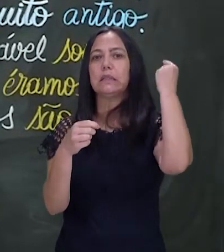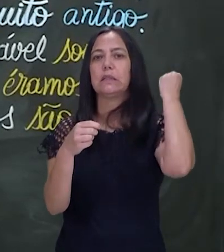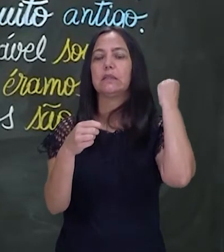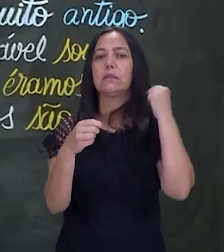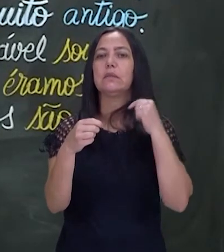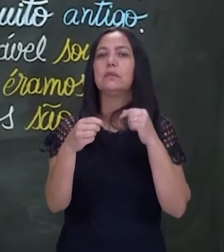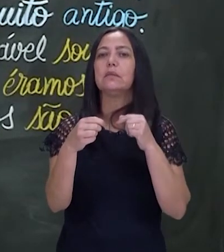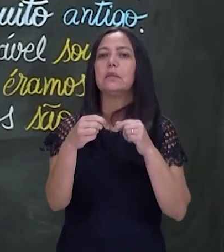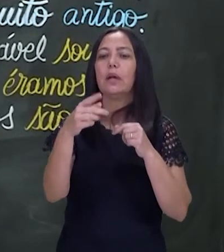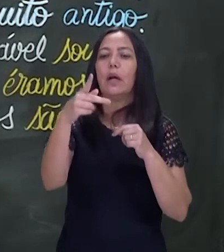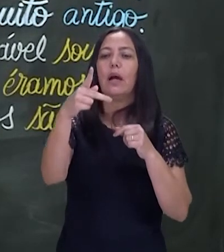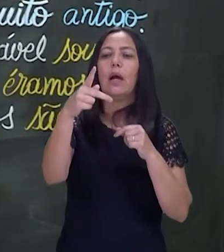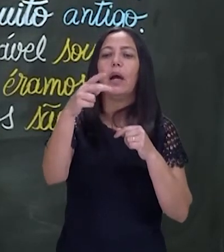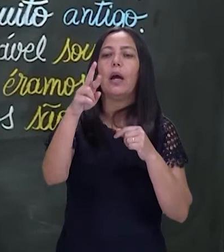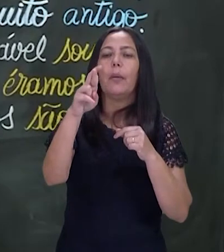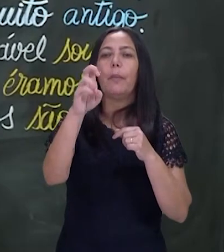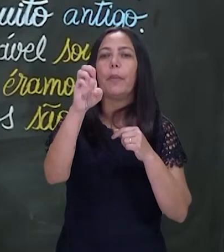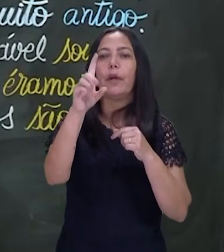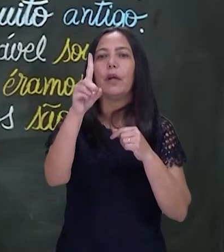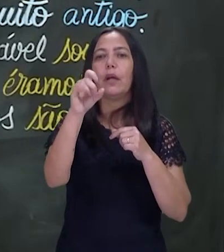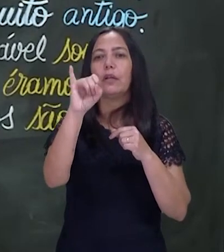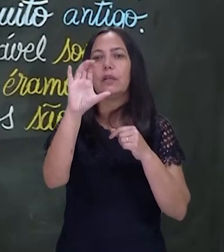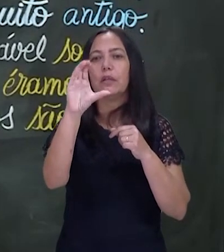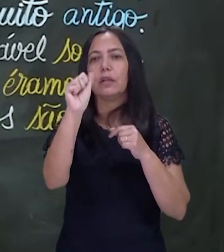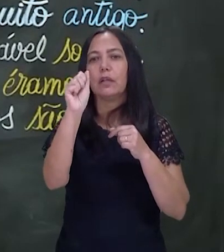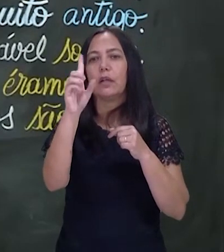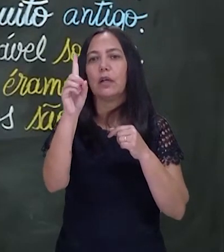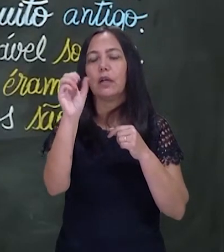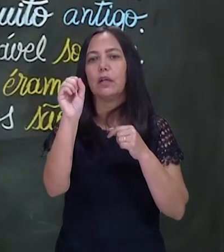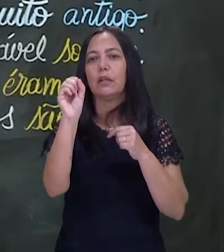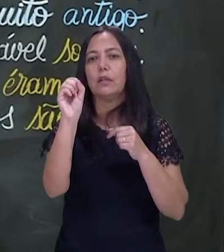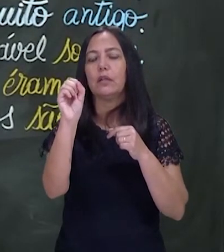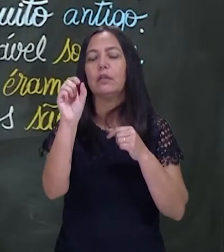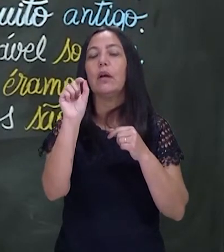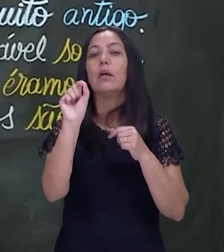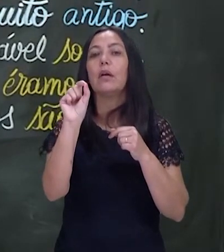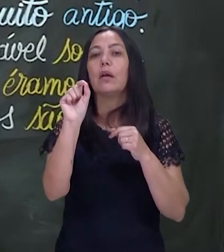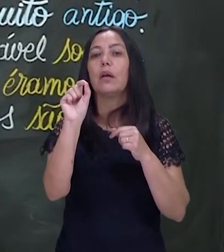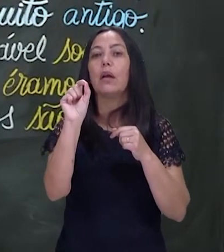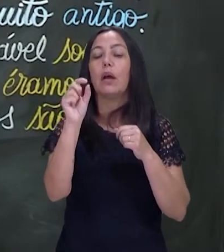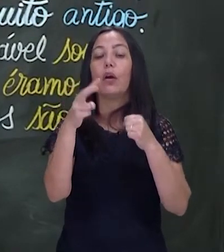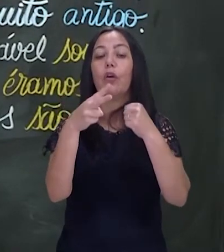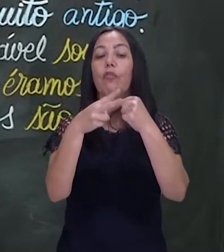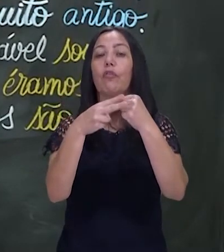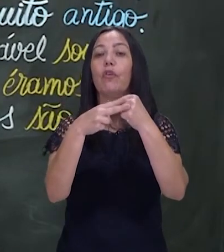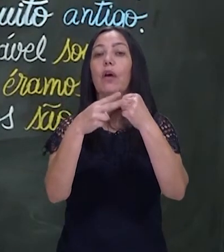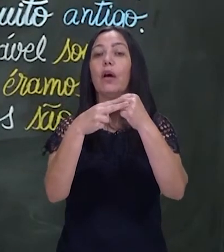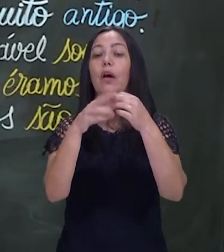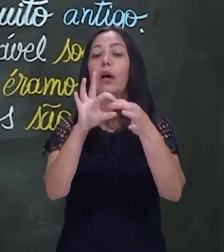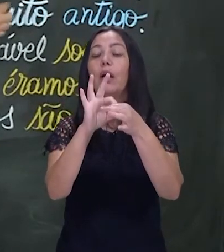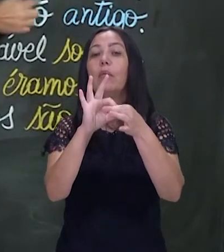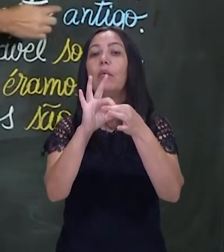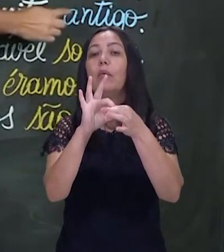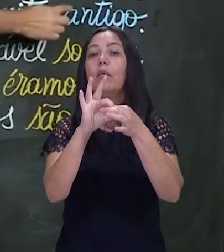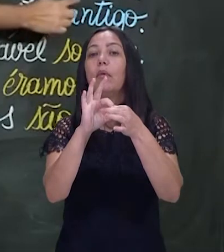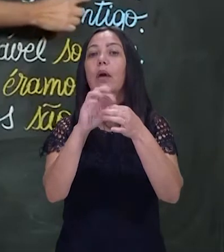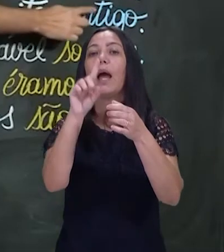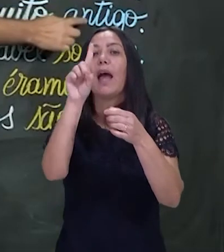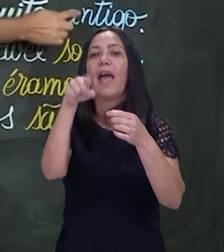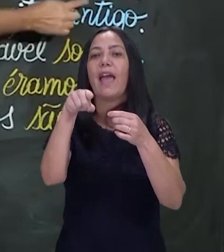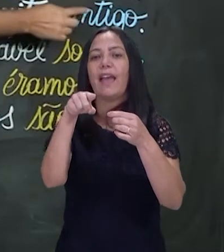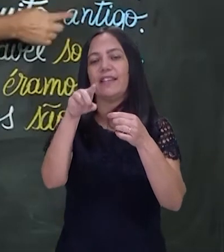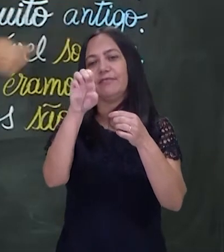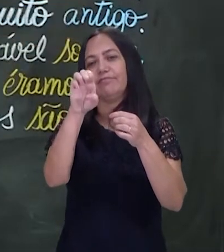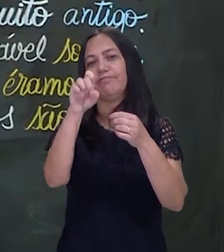começa sempre no verbo. Então, eu tenho, o ônibus é muito antigo. Qual é a informação que nós temos sobre o ônibus? Que ele é muito antigo. Mas